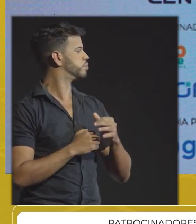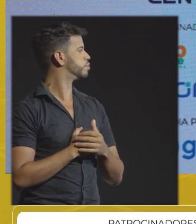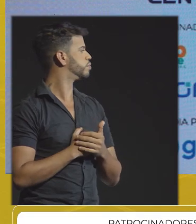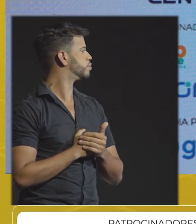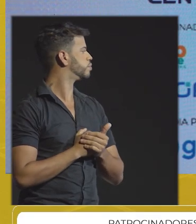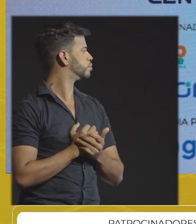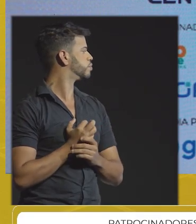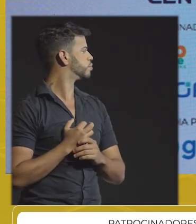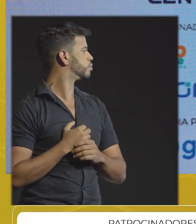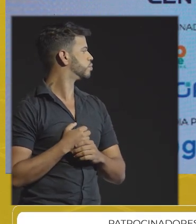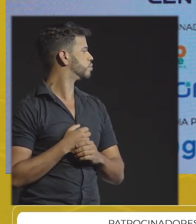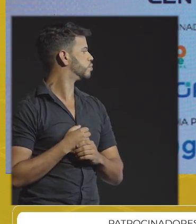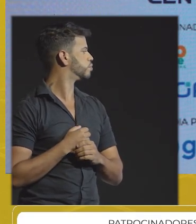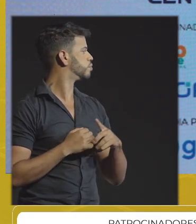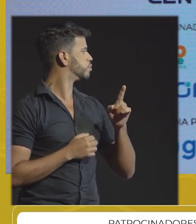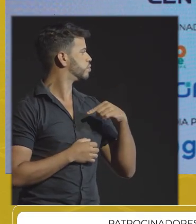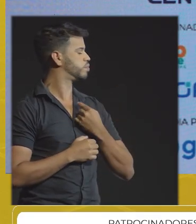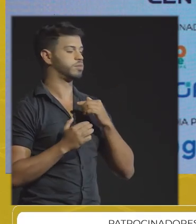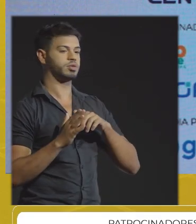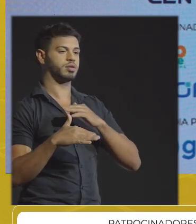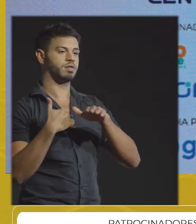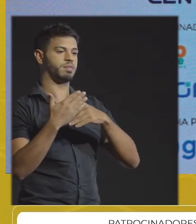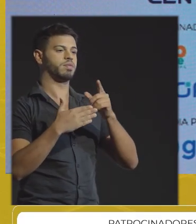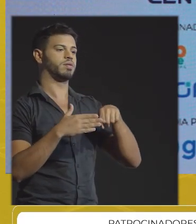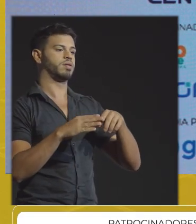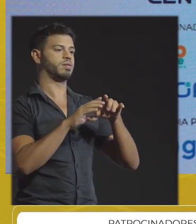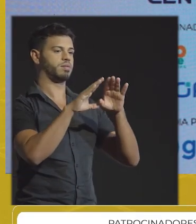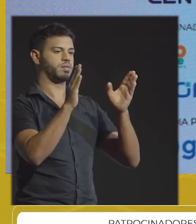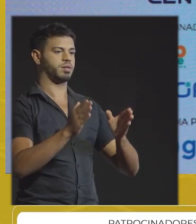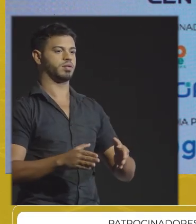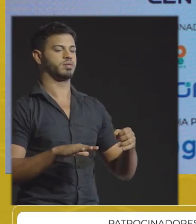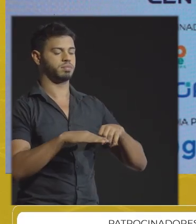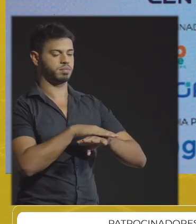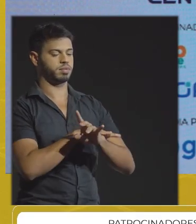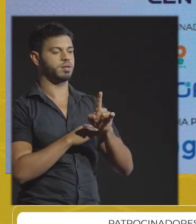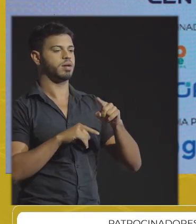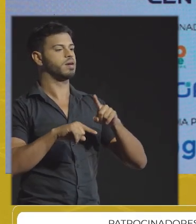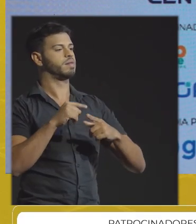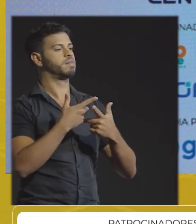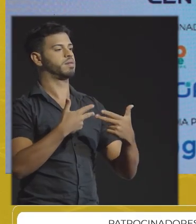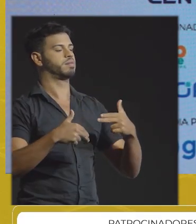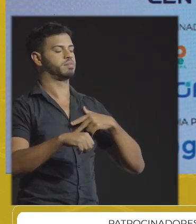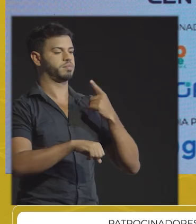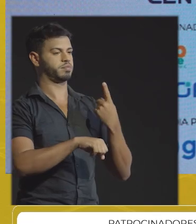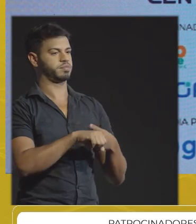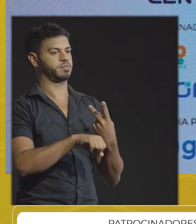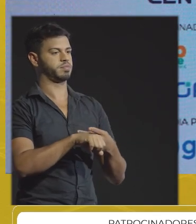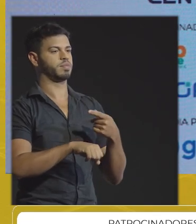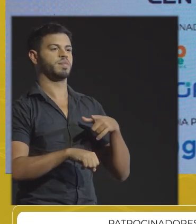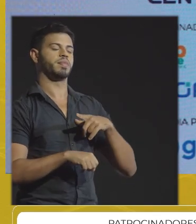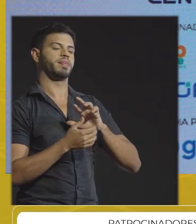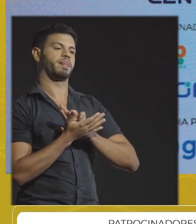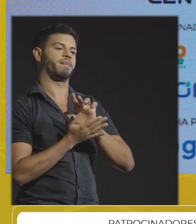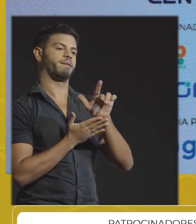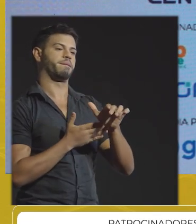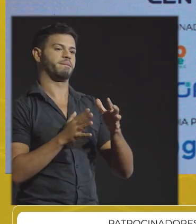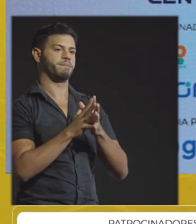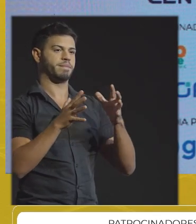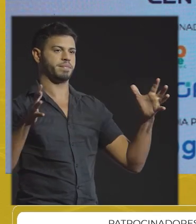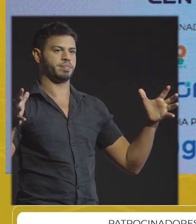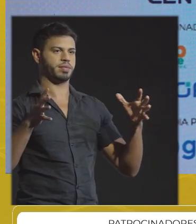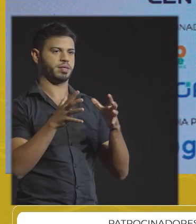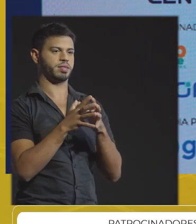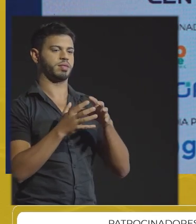instalação também desenvolvemos caixas de passagem em Material Plástico reforçado com fibra de Vido com diversos tamanhos